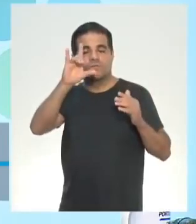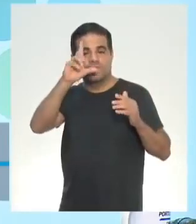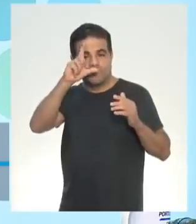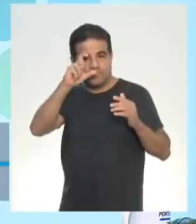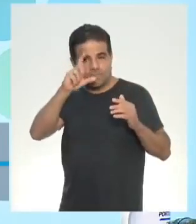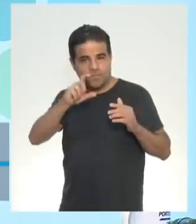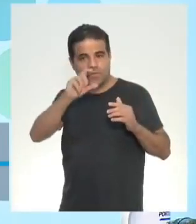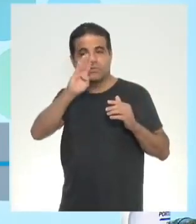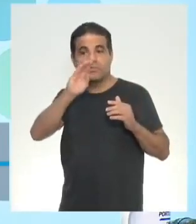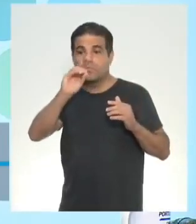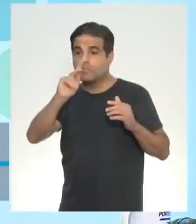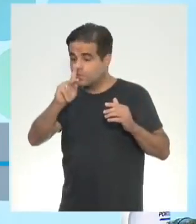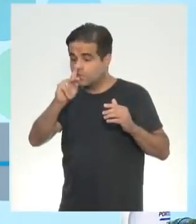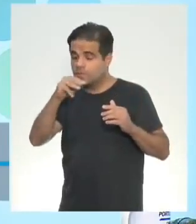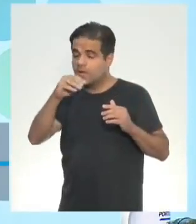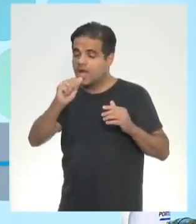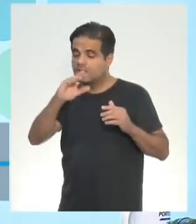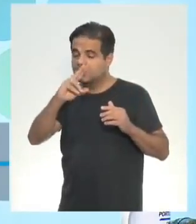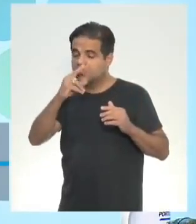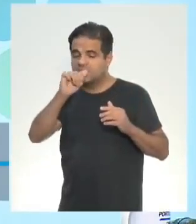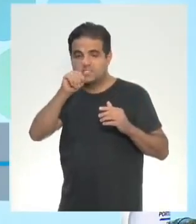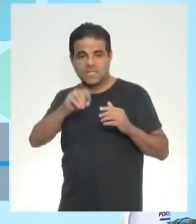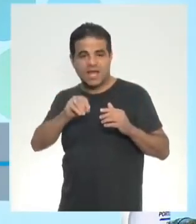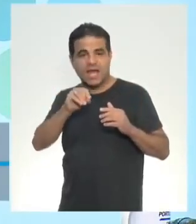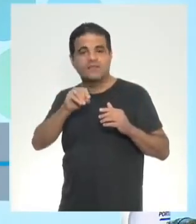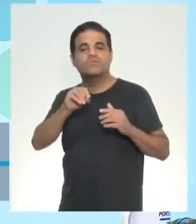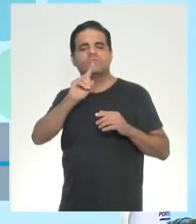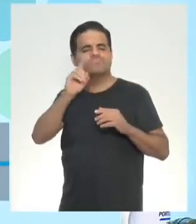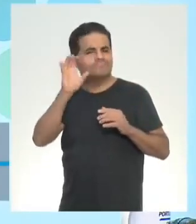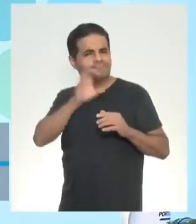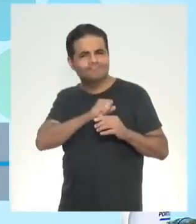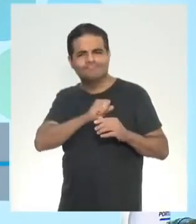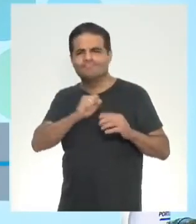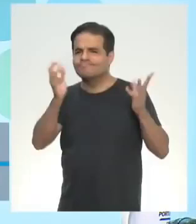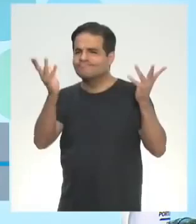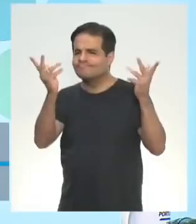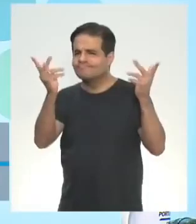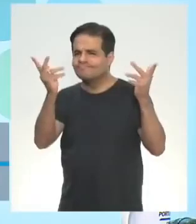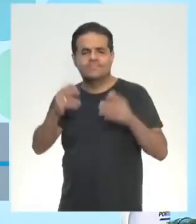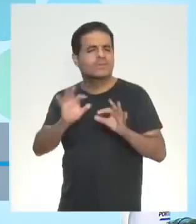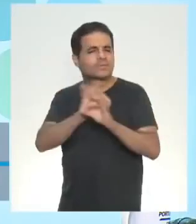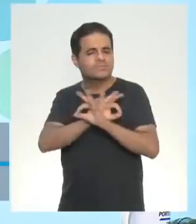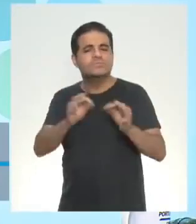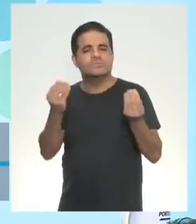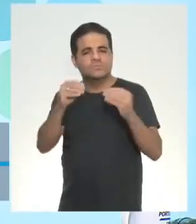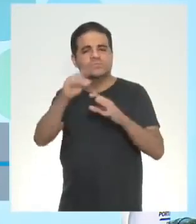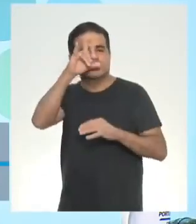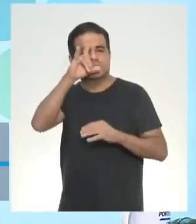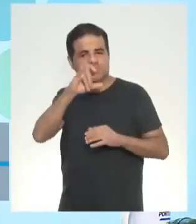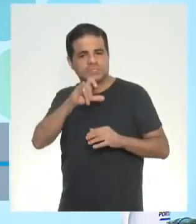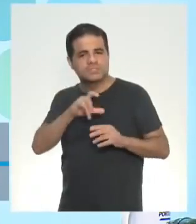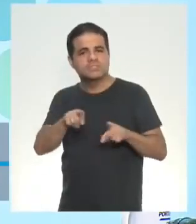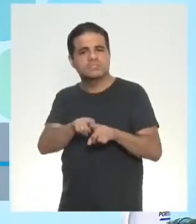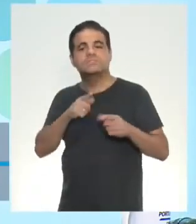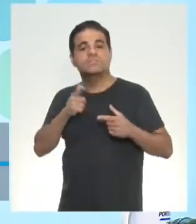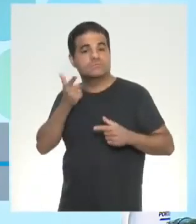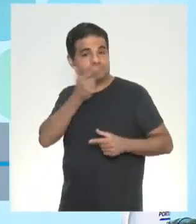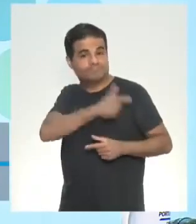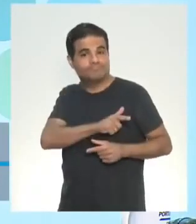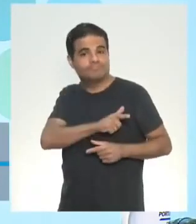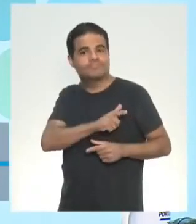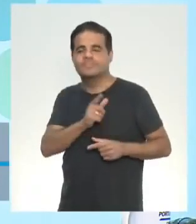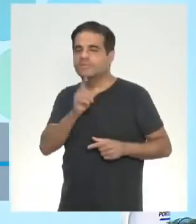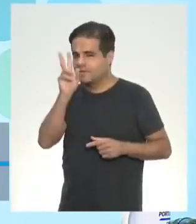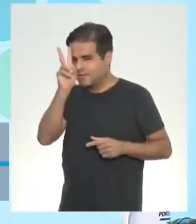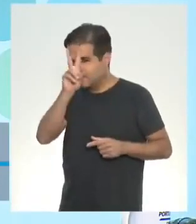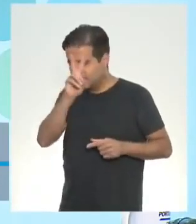Assis, maravilhoso. A aluna dela, esqueci o nome agora, mas depois eu falo. E eu vou colocar lá no Instagram também. Agora eu já consigo. Eu falei que eu